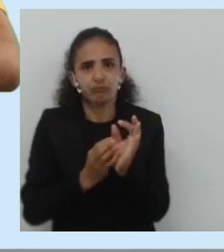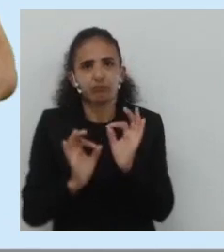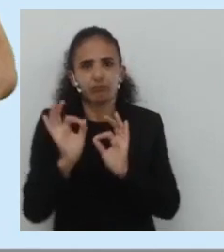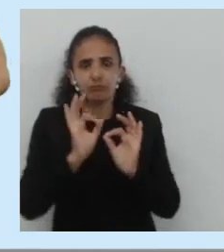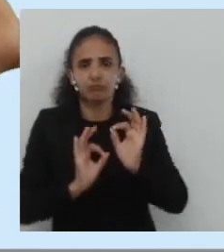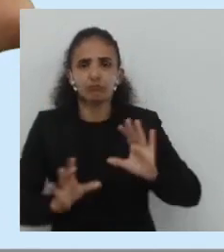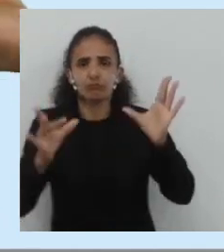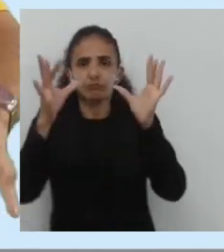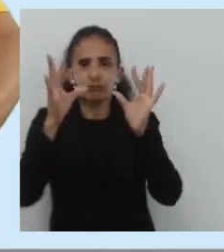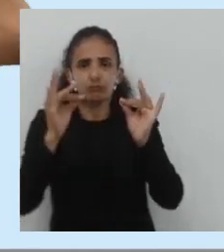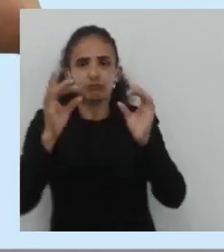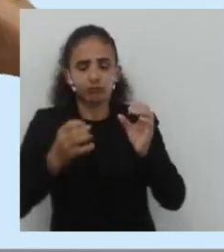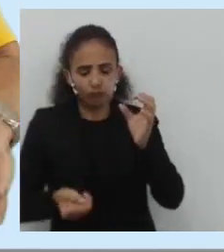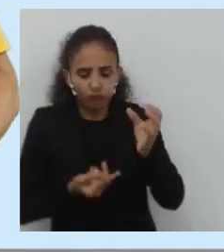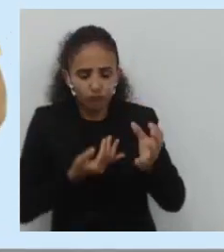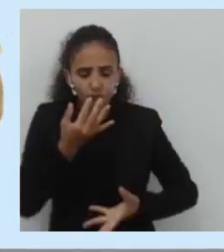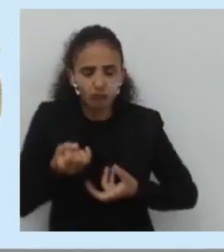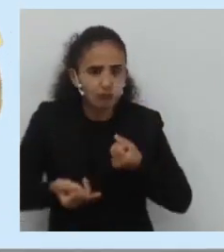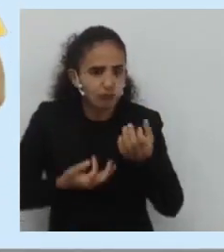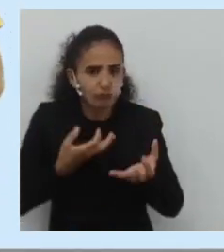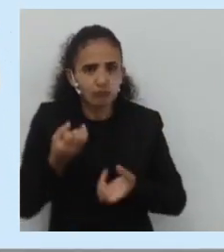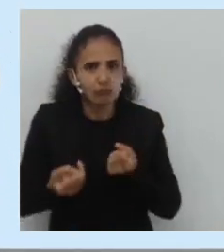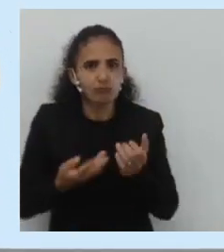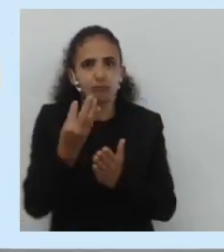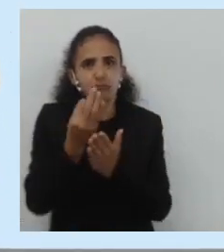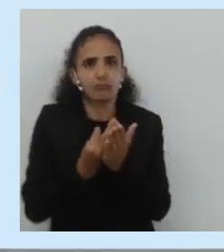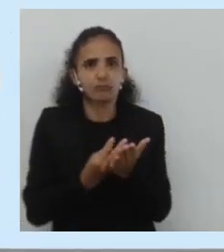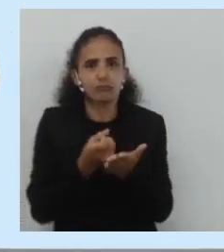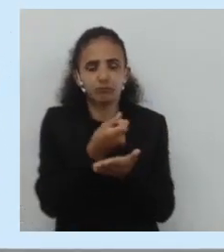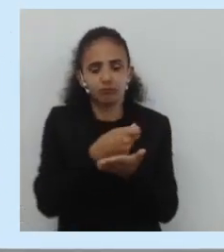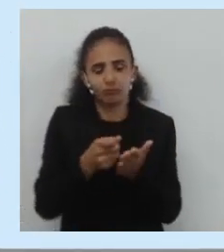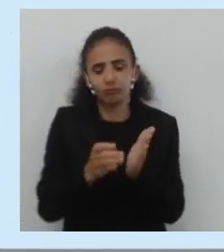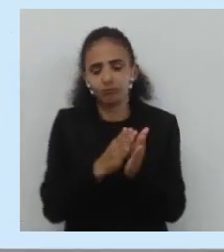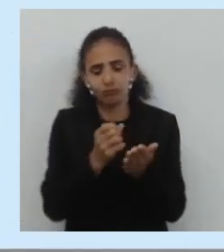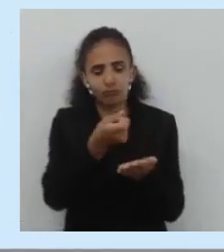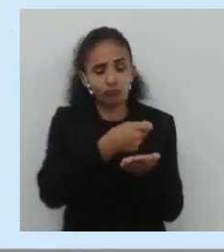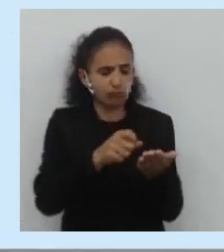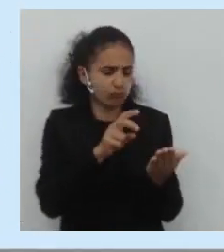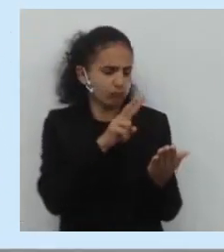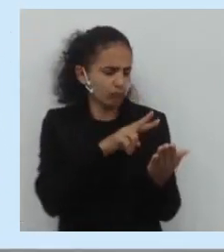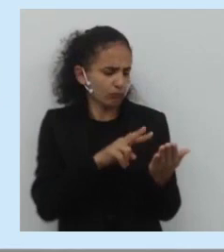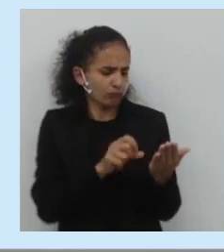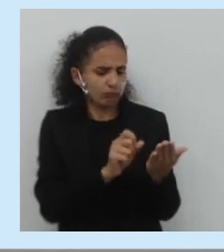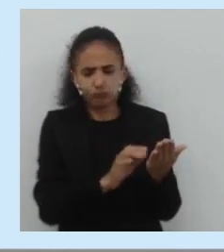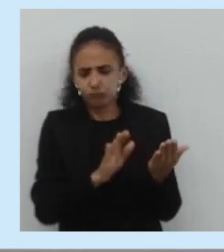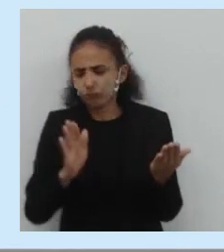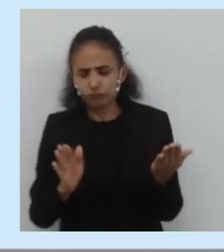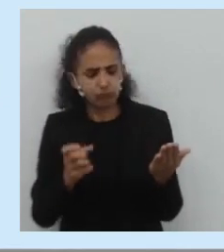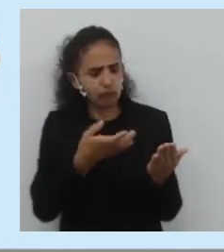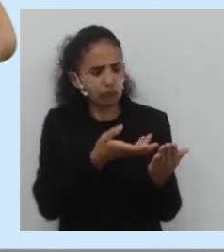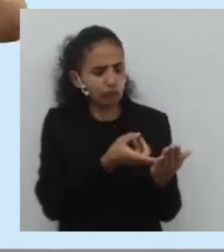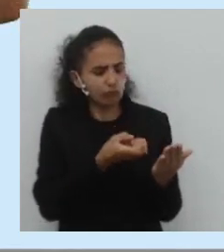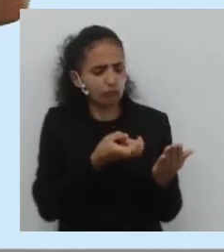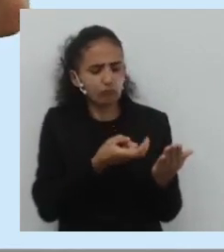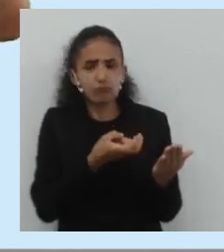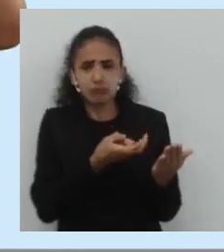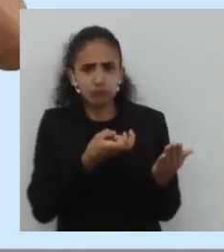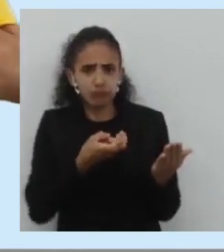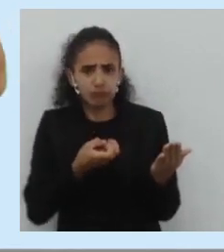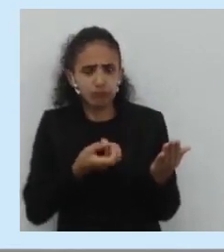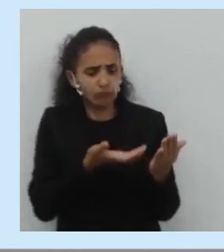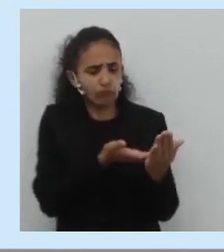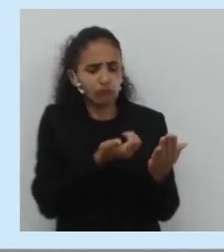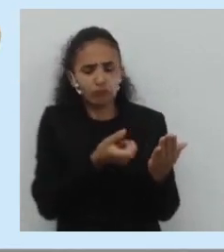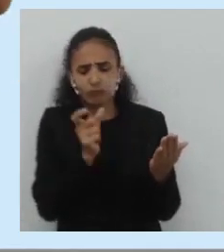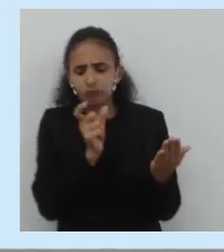determinado texto, conto, poema, etc., você escrever ao lado, você estudante, os pontos X, os pontos